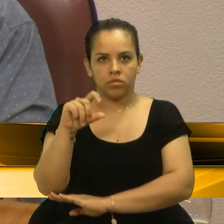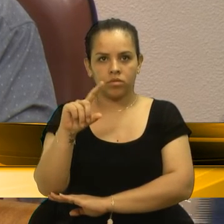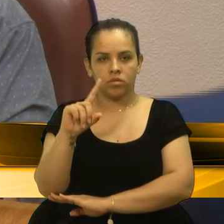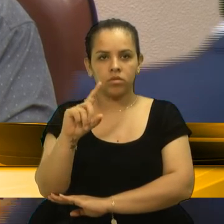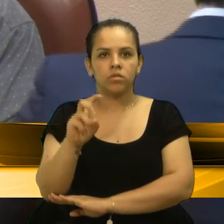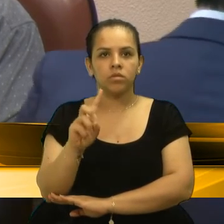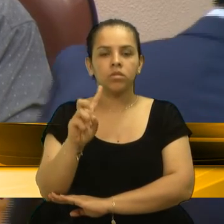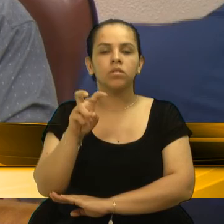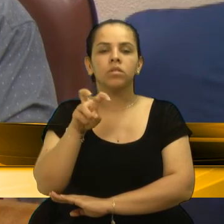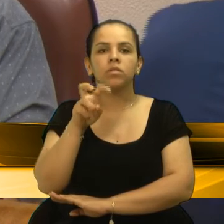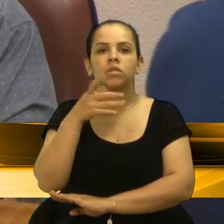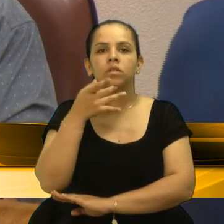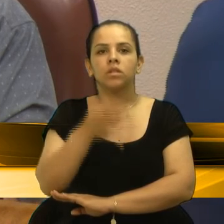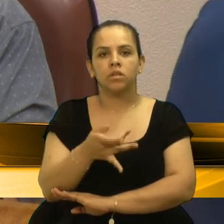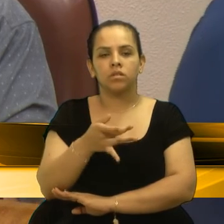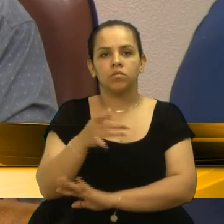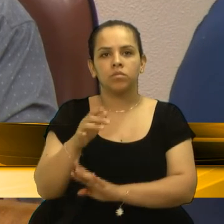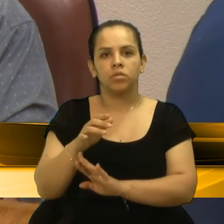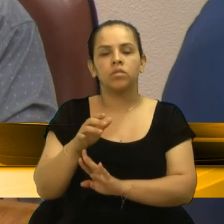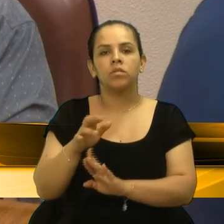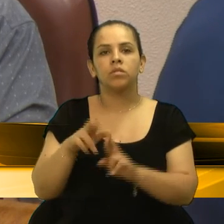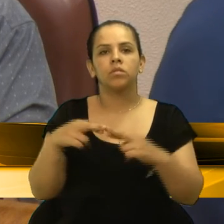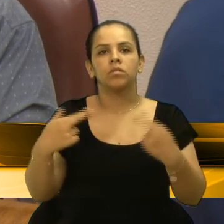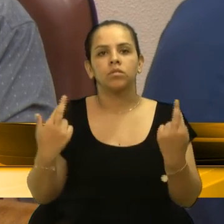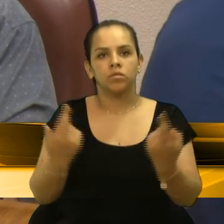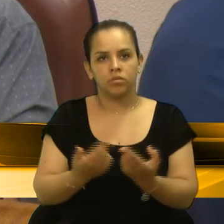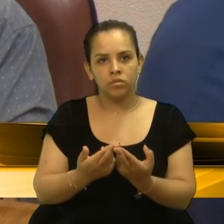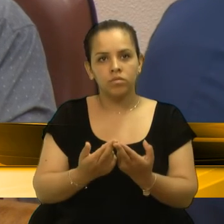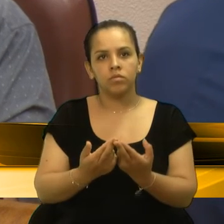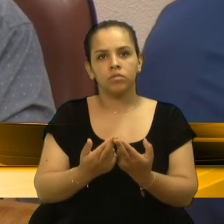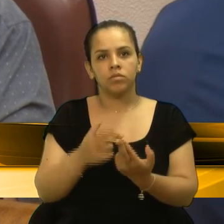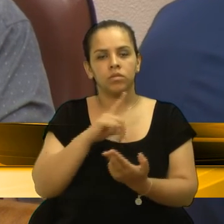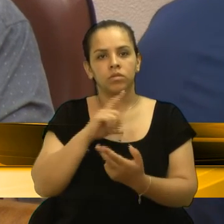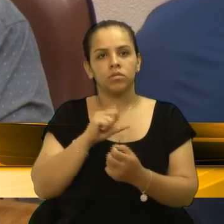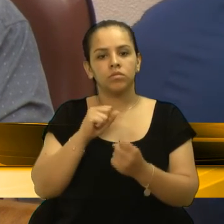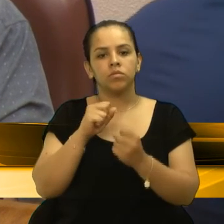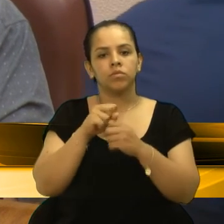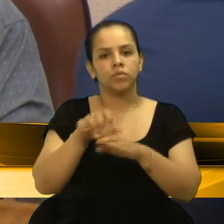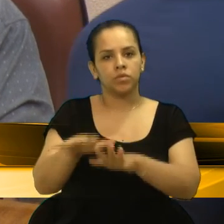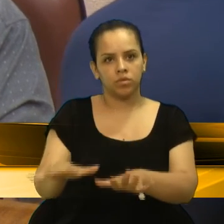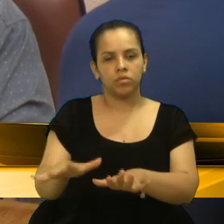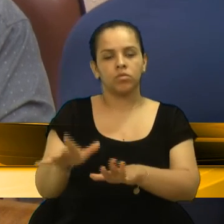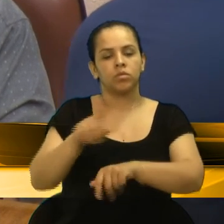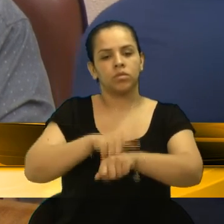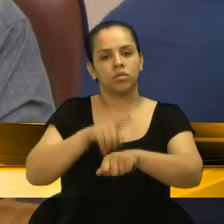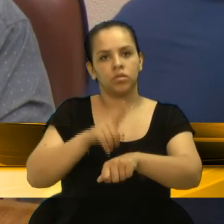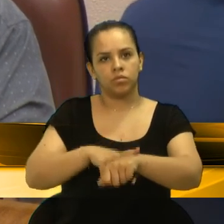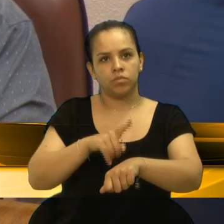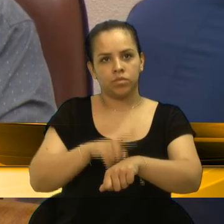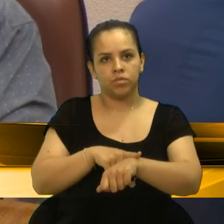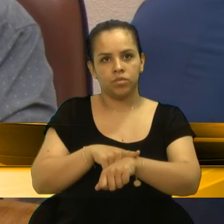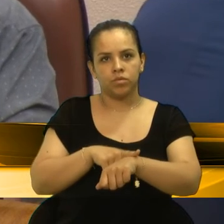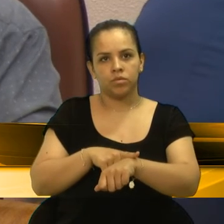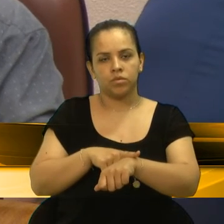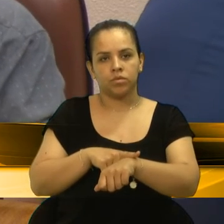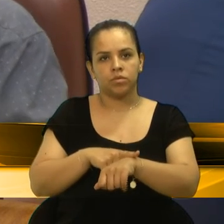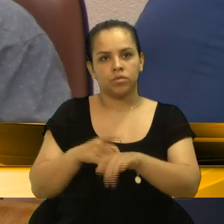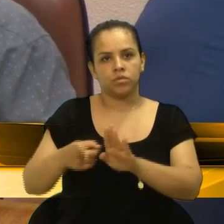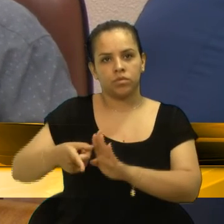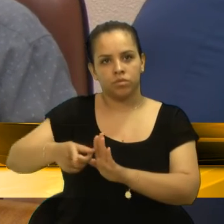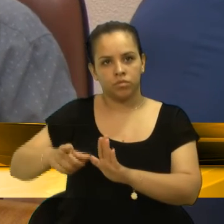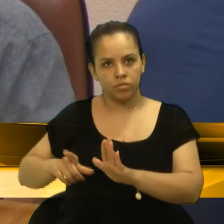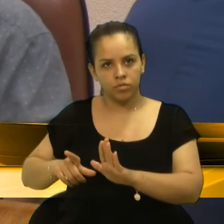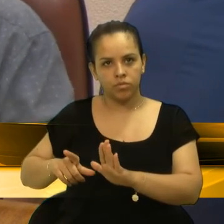audiência de conciliação, a partir da qual fluirá o prazo para contestação. Intime-se com